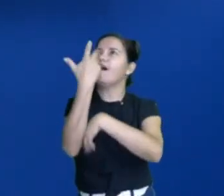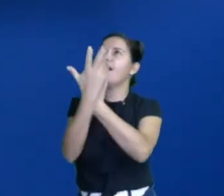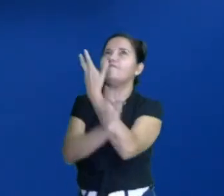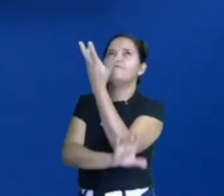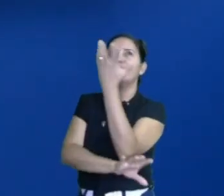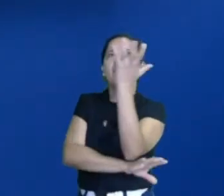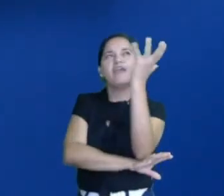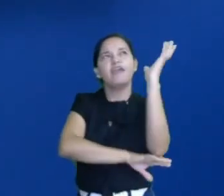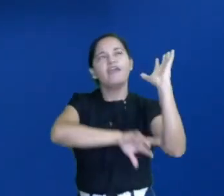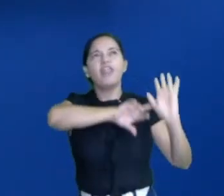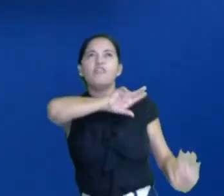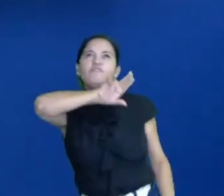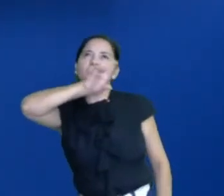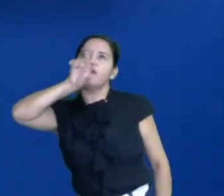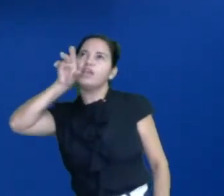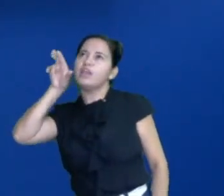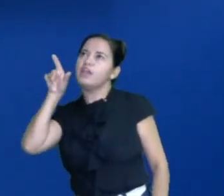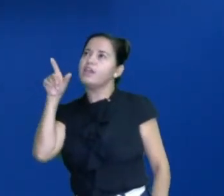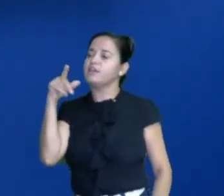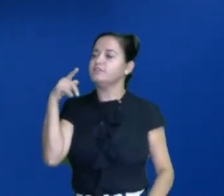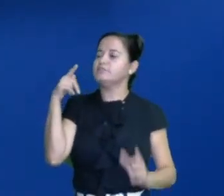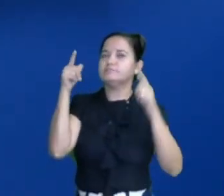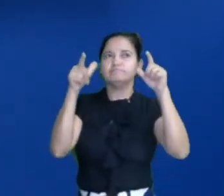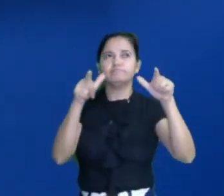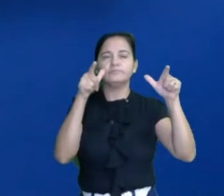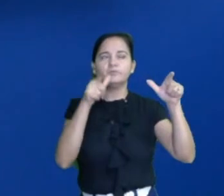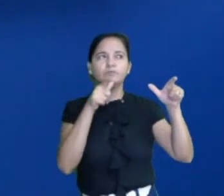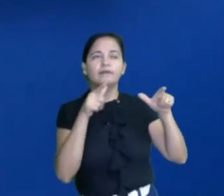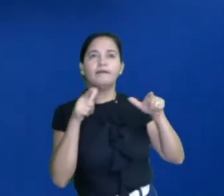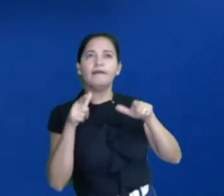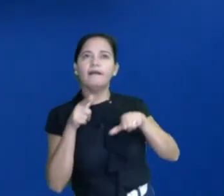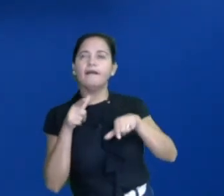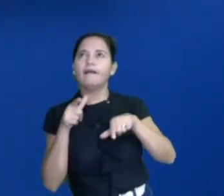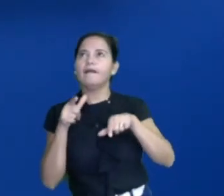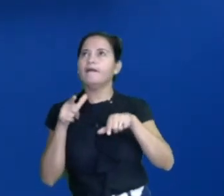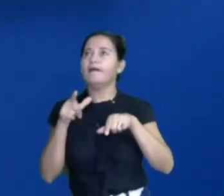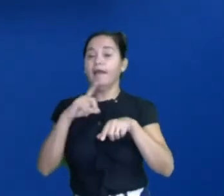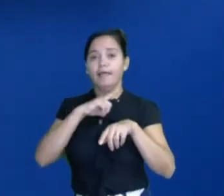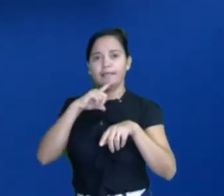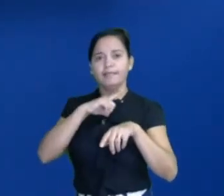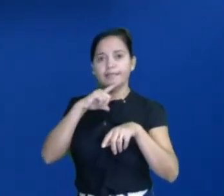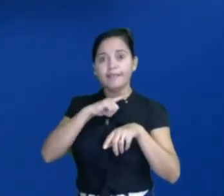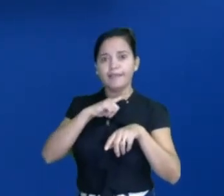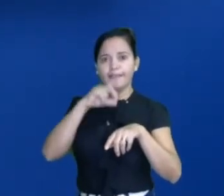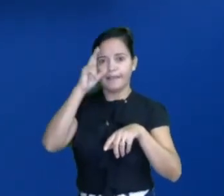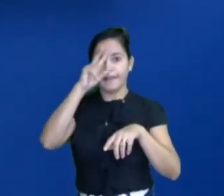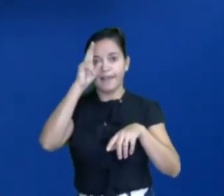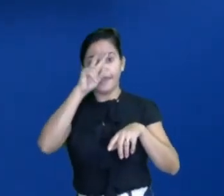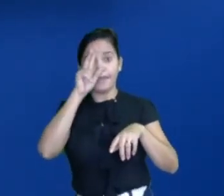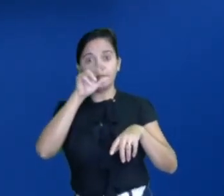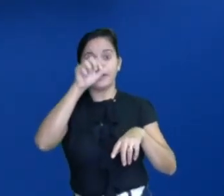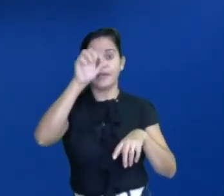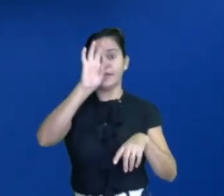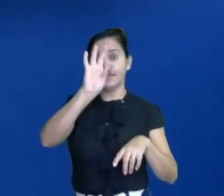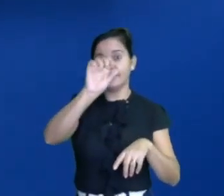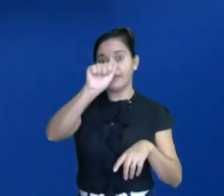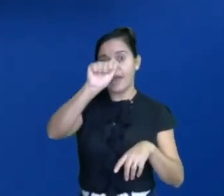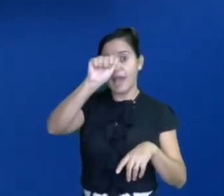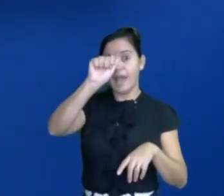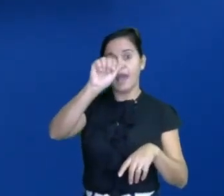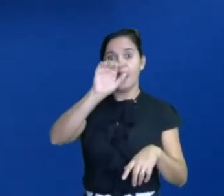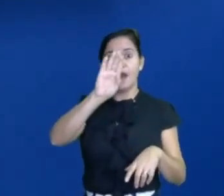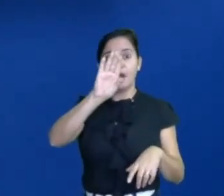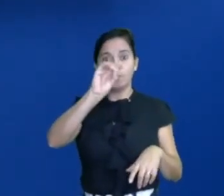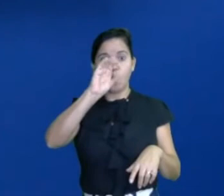a biodiversidade que ela abarca. Eu citei até o sítio lá histórico, né, do Monte das Tabocas, que